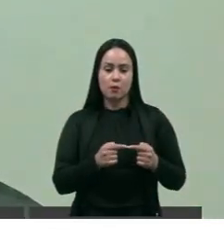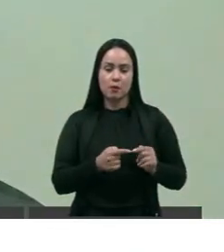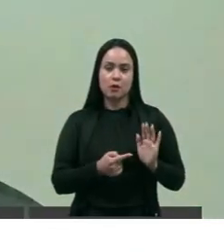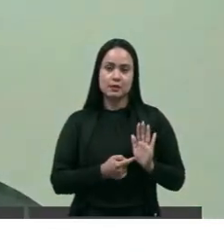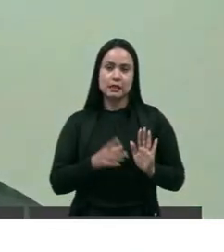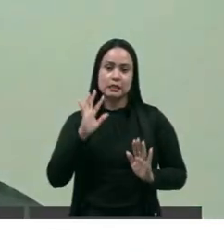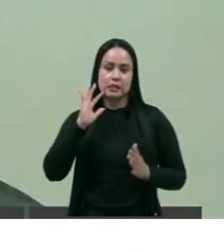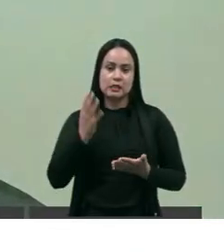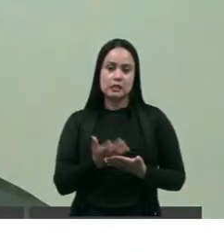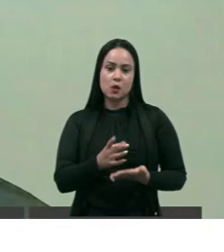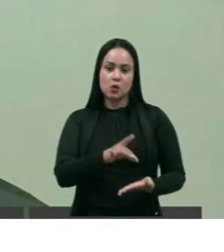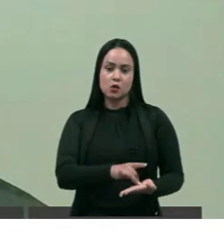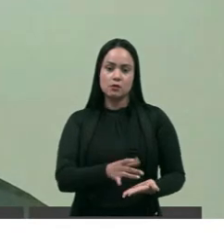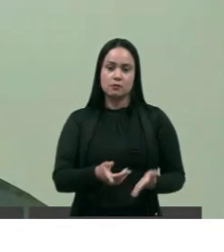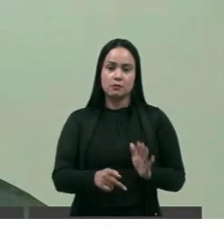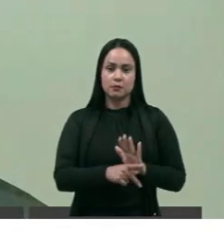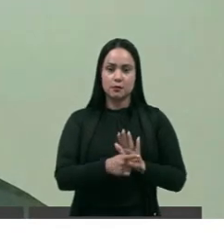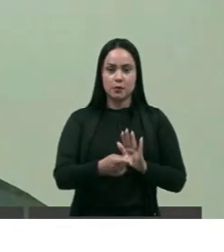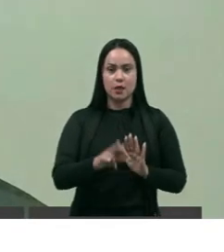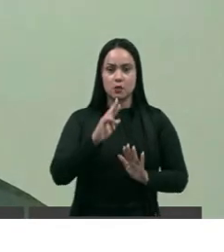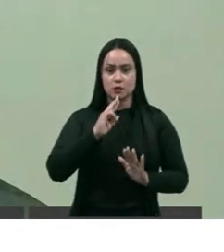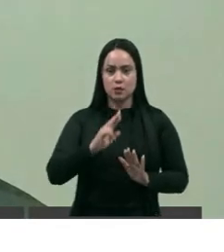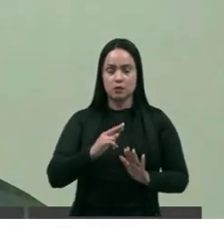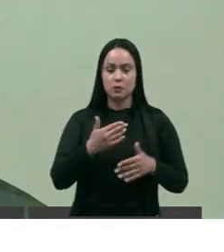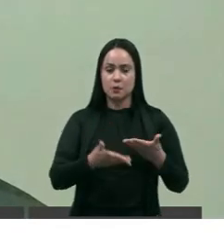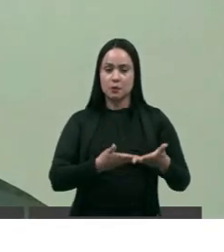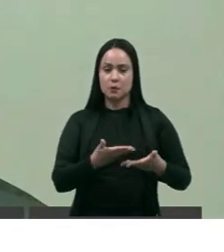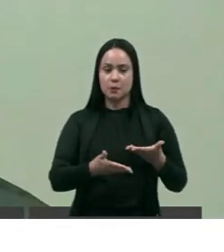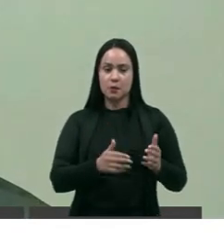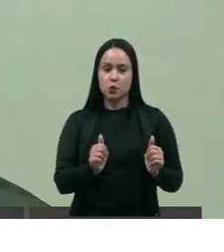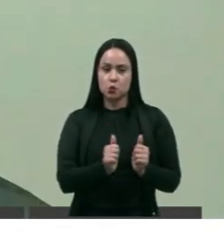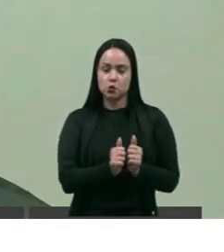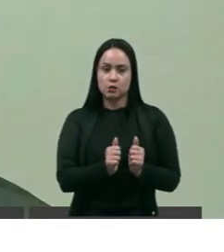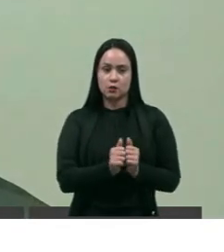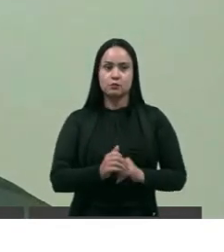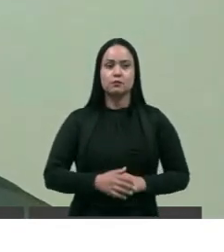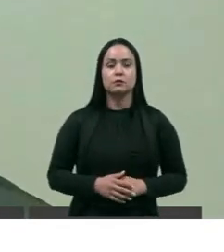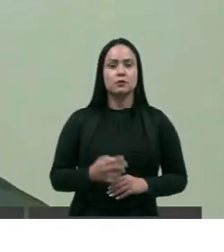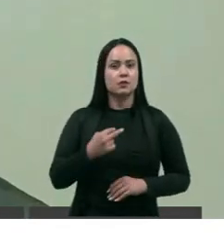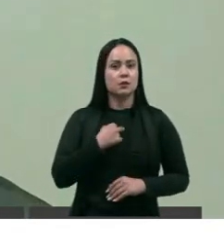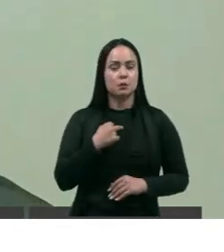decisão originária. Contudo, o resultado dos procedimentos adotados